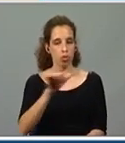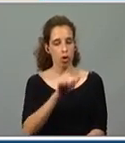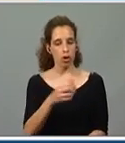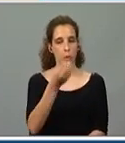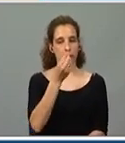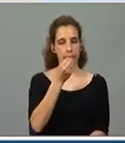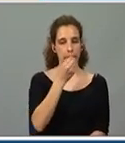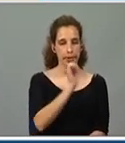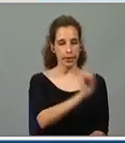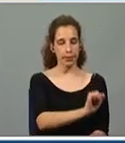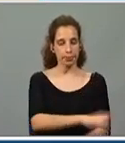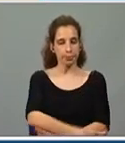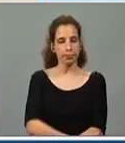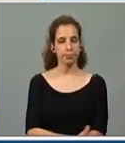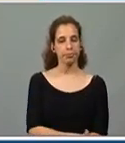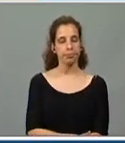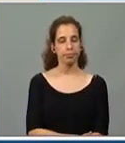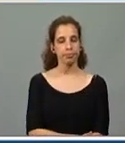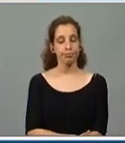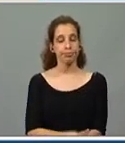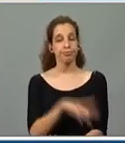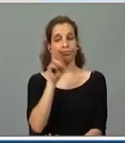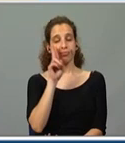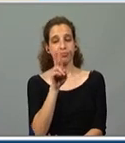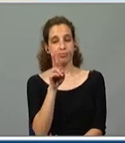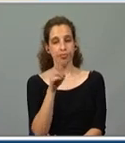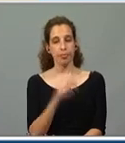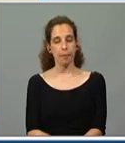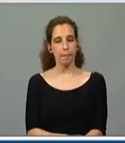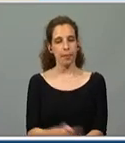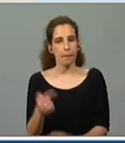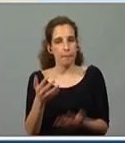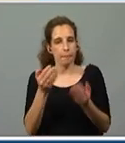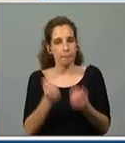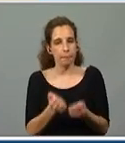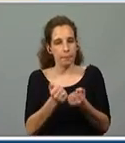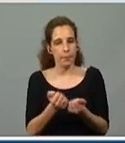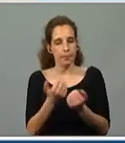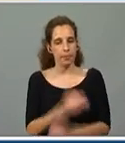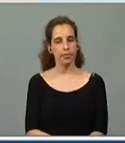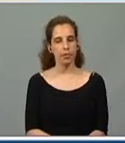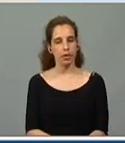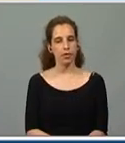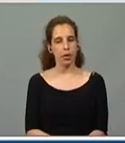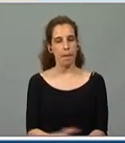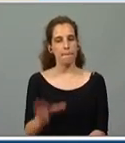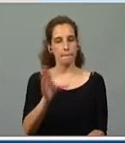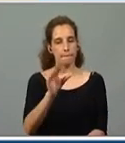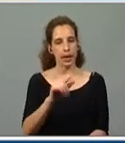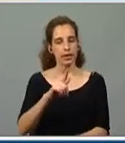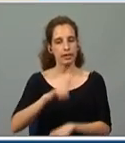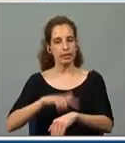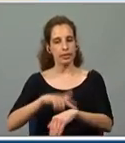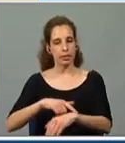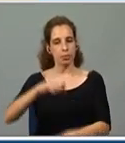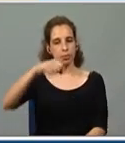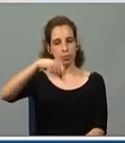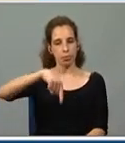alimentar. Como veem, é menos denso, mas é mais viscoso, portanto demora mais tempo a